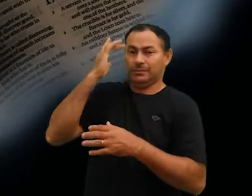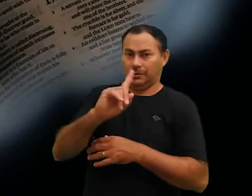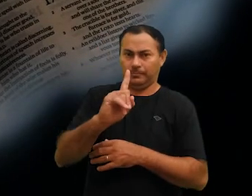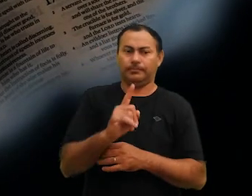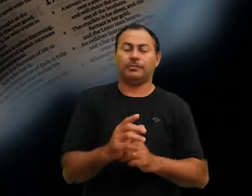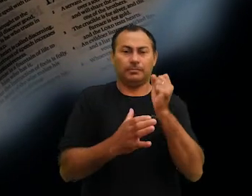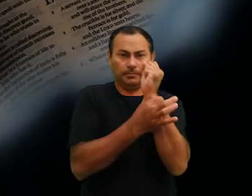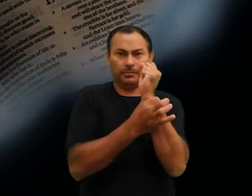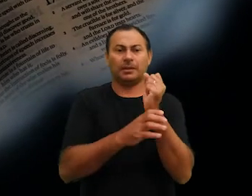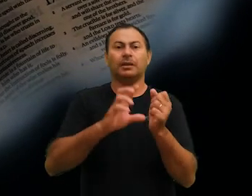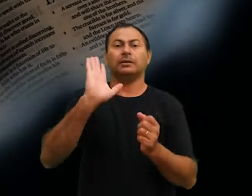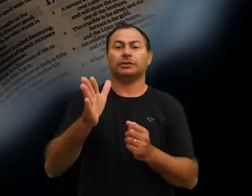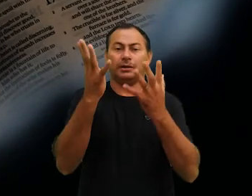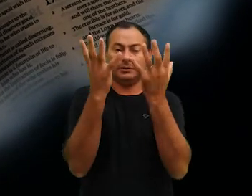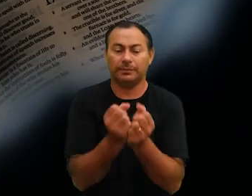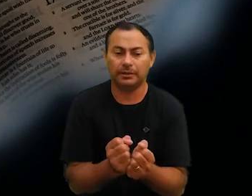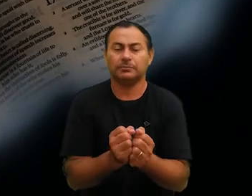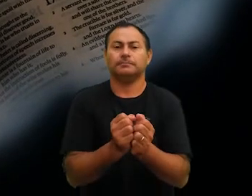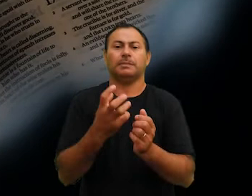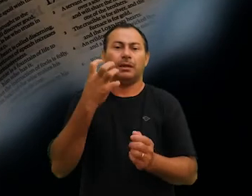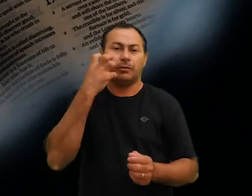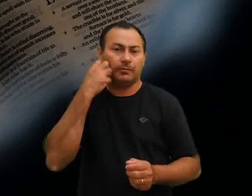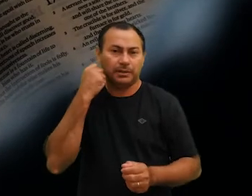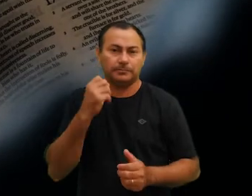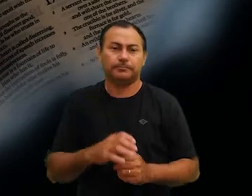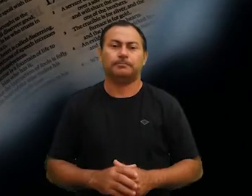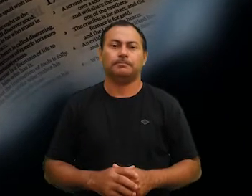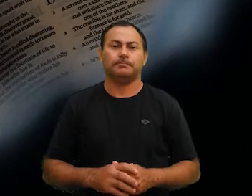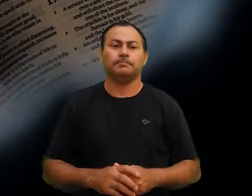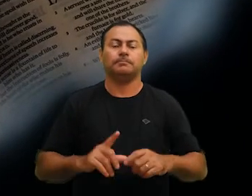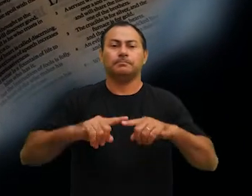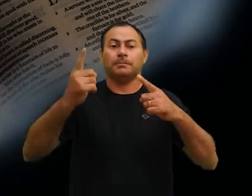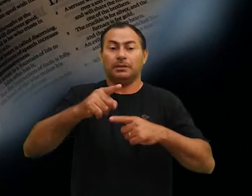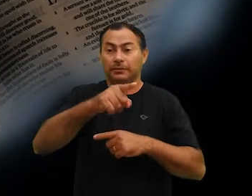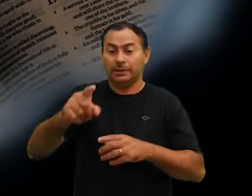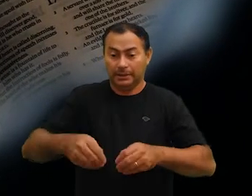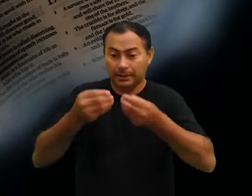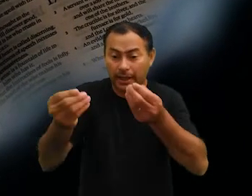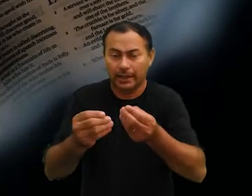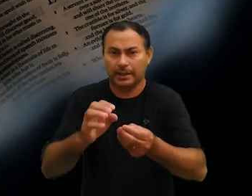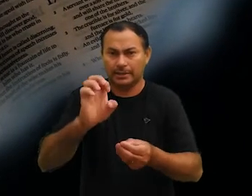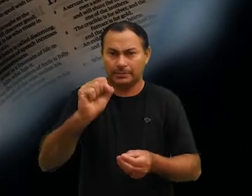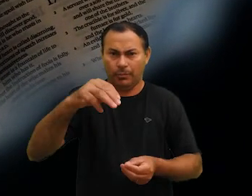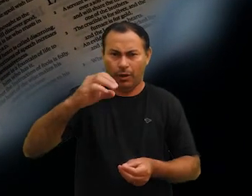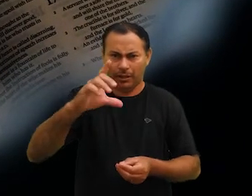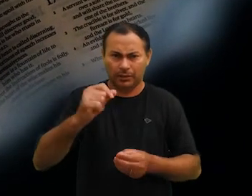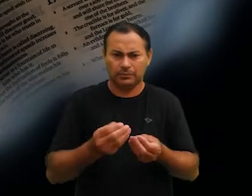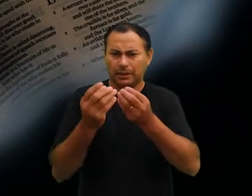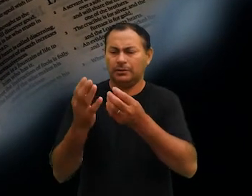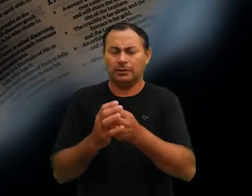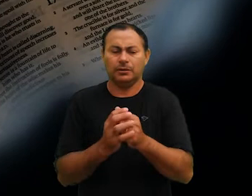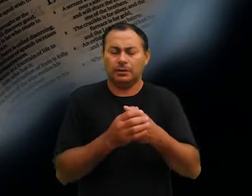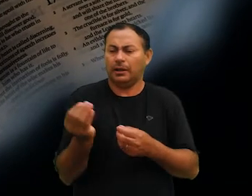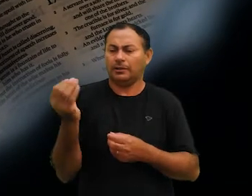outros. Eu lhes garanto que eles já receberam sua plena recompensa. Mas quando você der esmola, que a sua mão esquerda